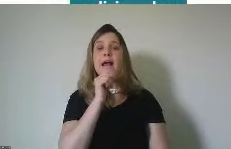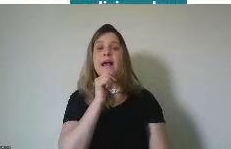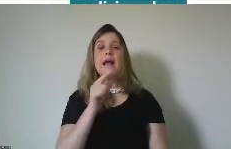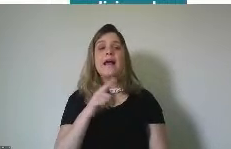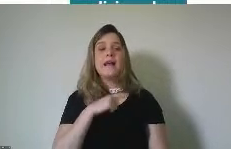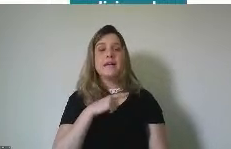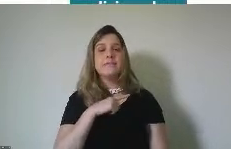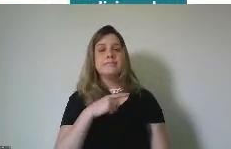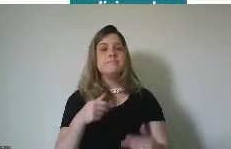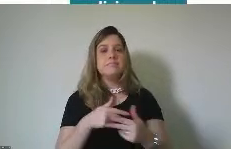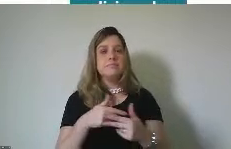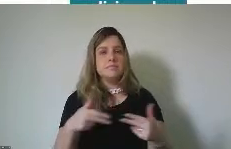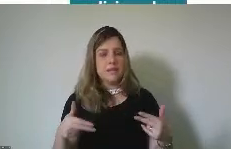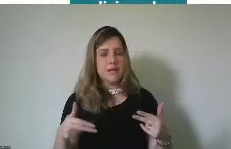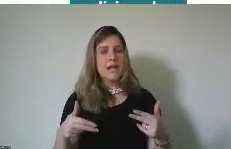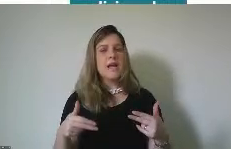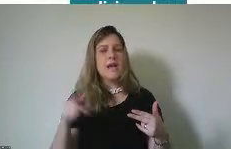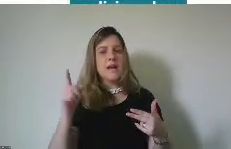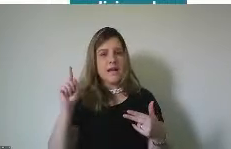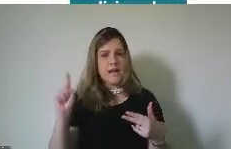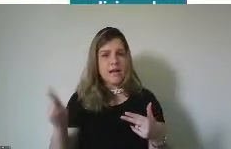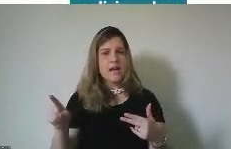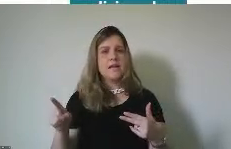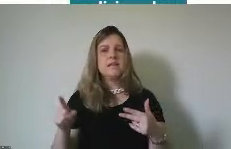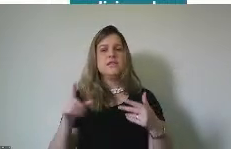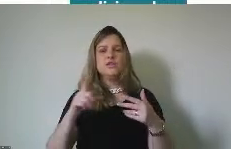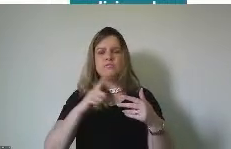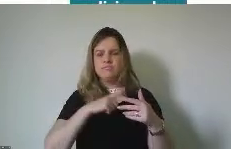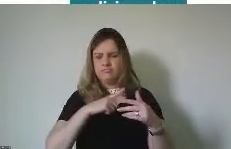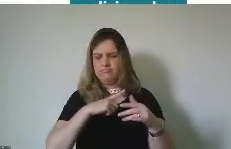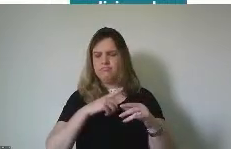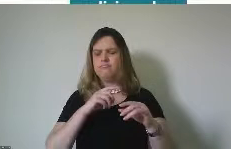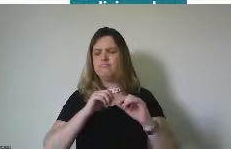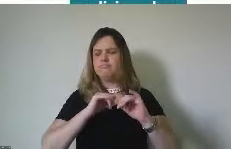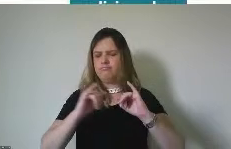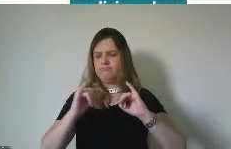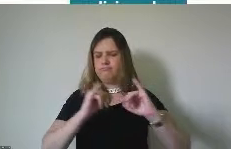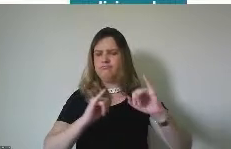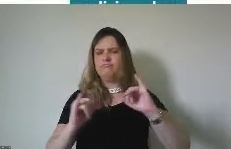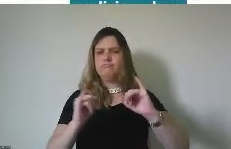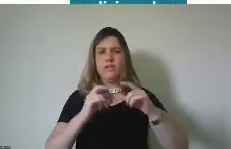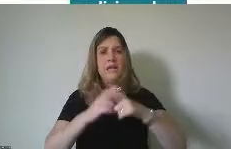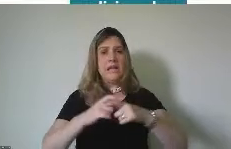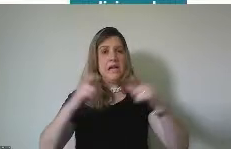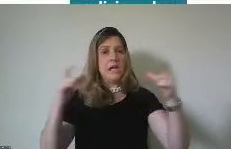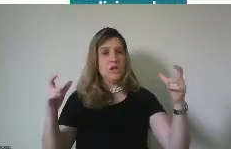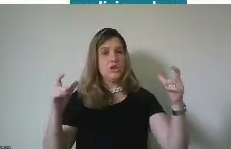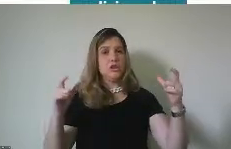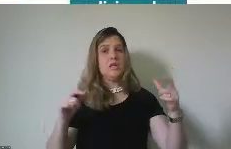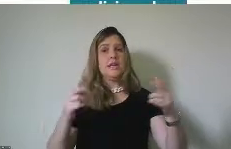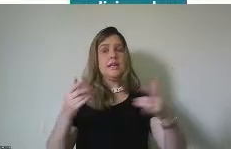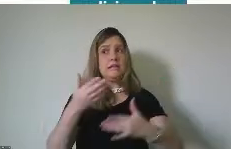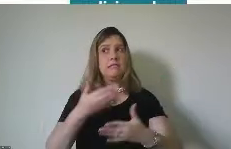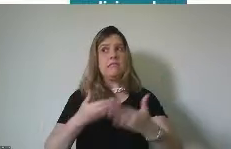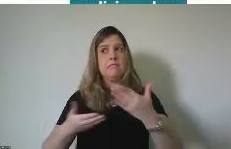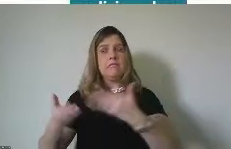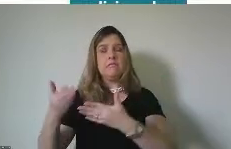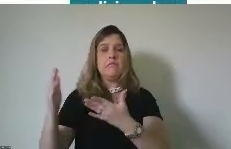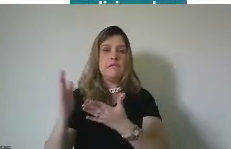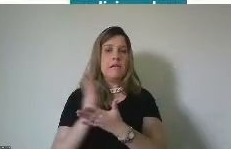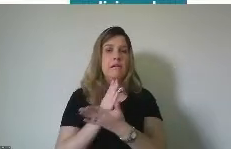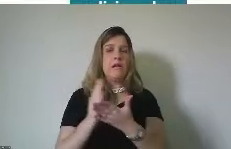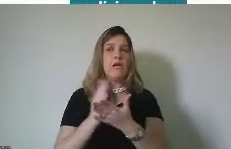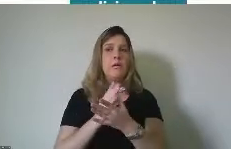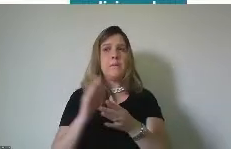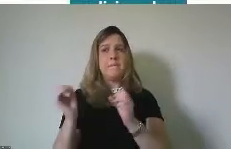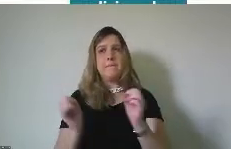biomassa é um país que já tem na transmissão um grande fator de integração da produção de energia a